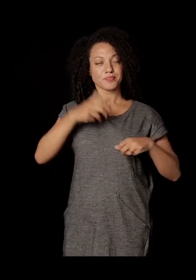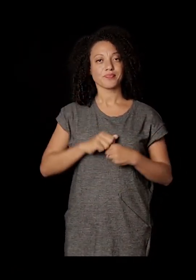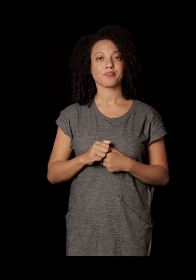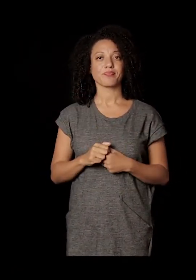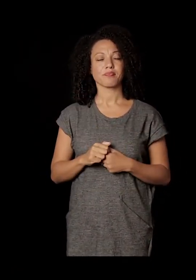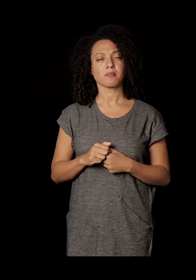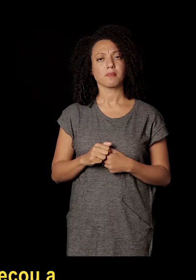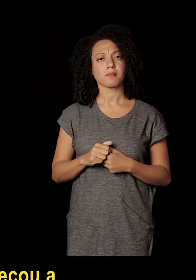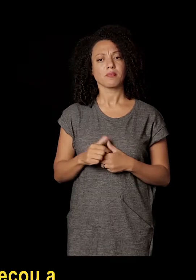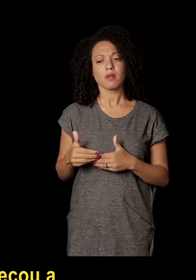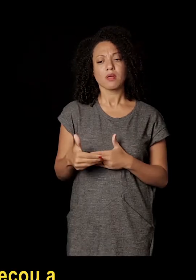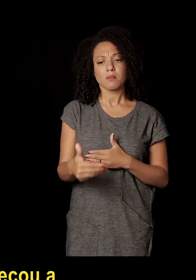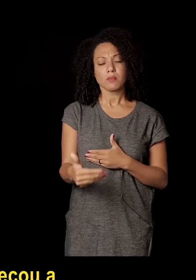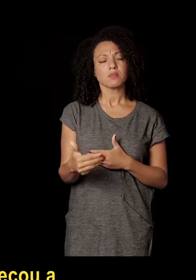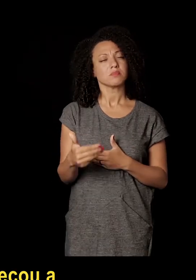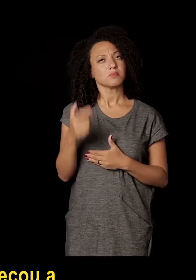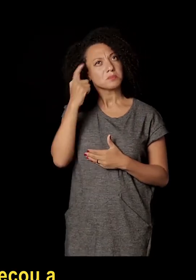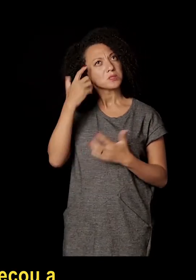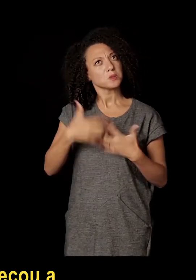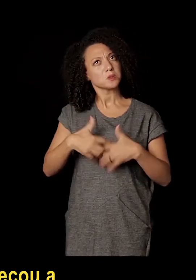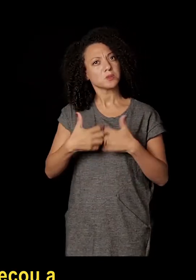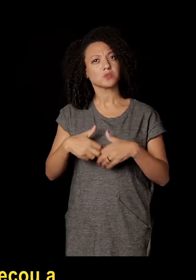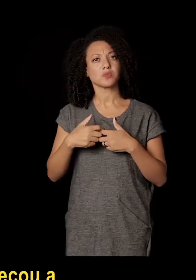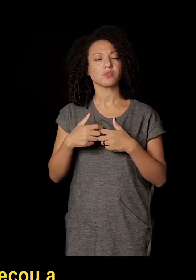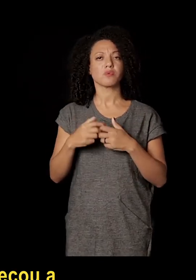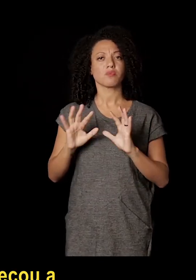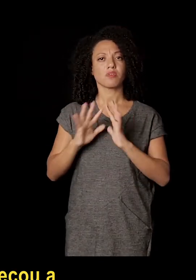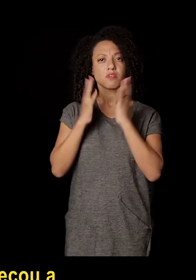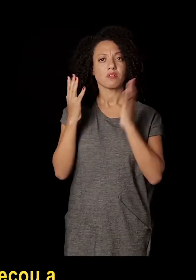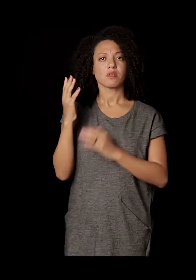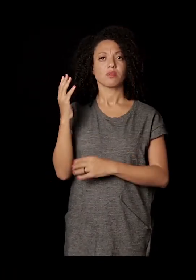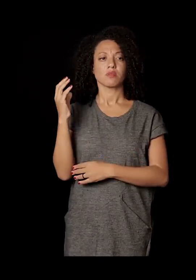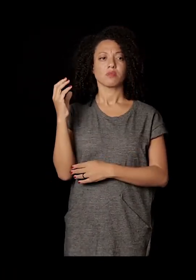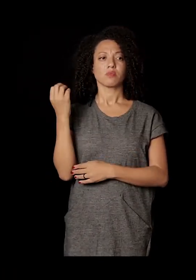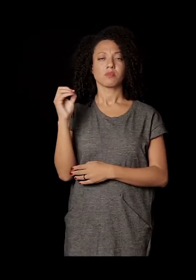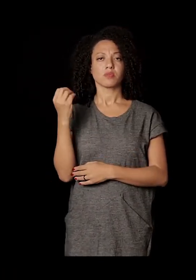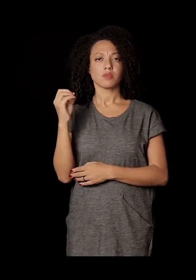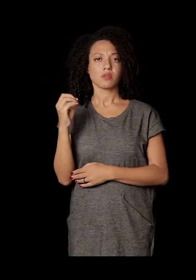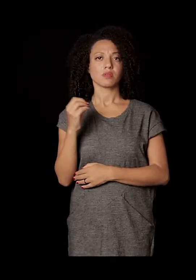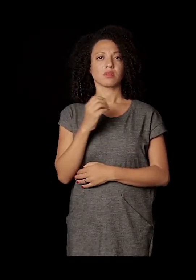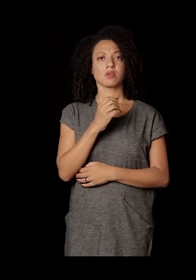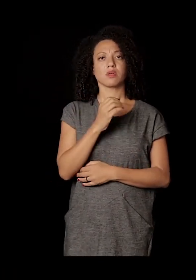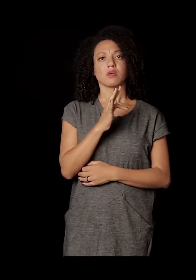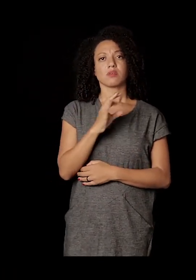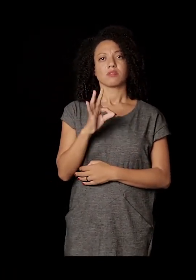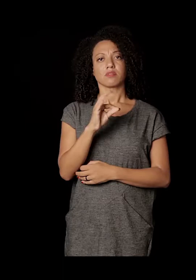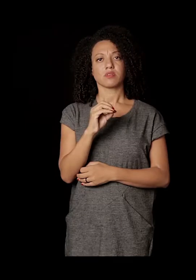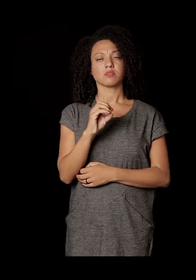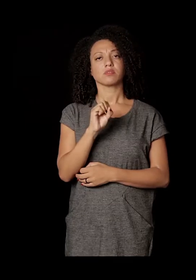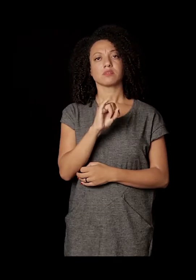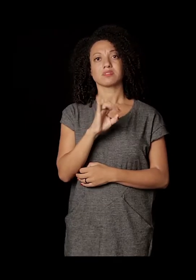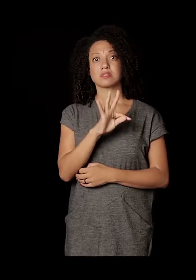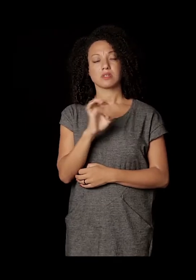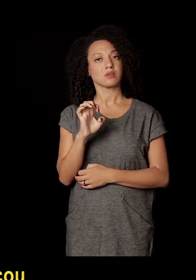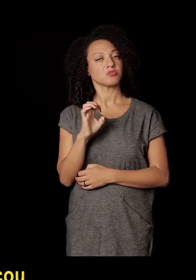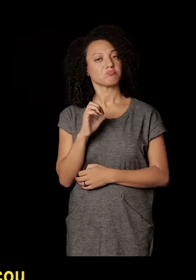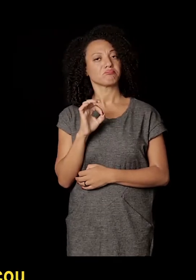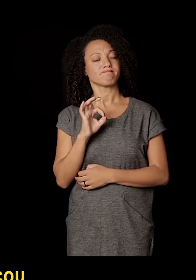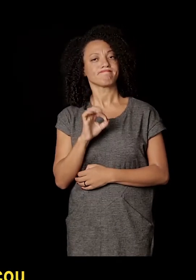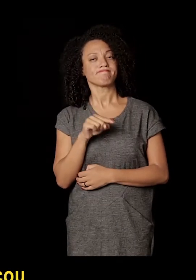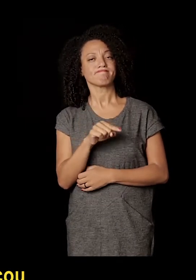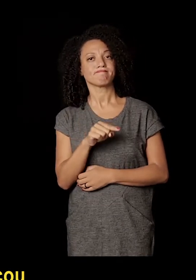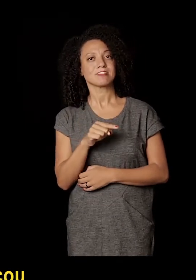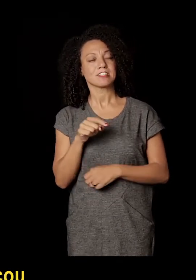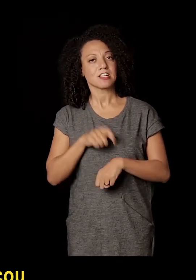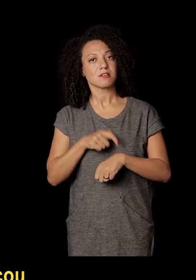mesas. Depois, quando a gente começou a pensar em um evento em Porto Alegre, o Photosite era uma referência naquela época, mas quando a